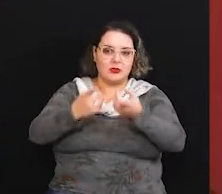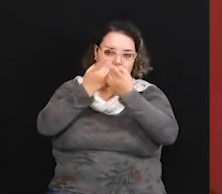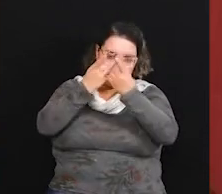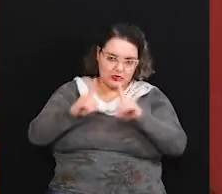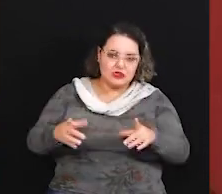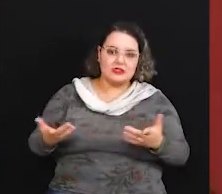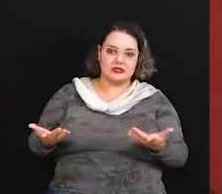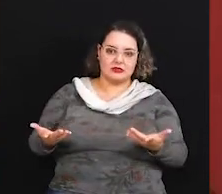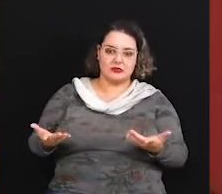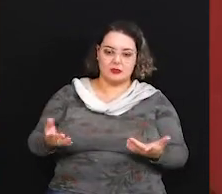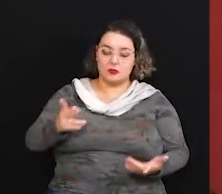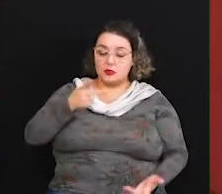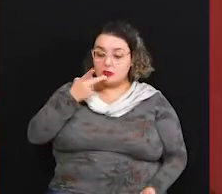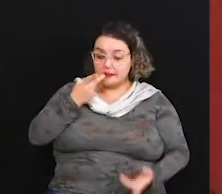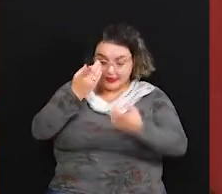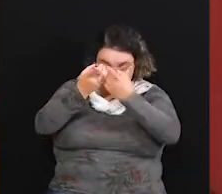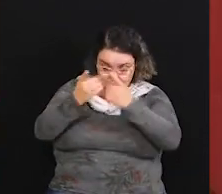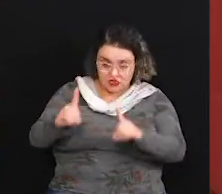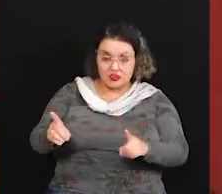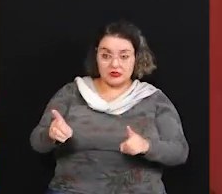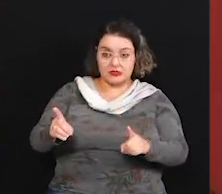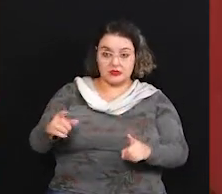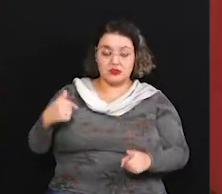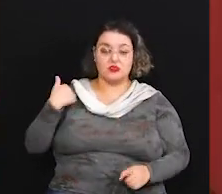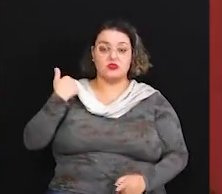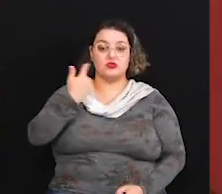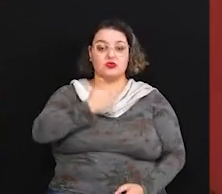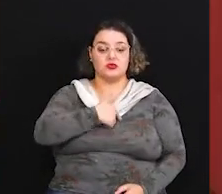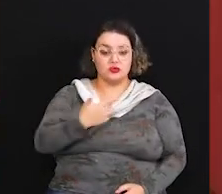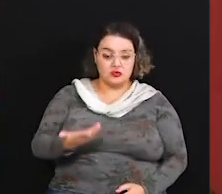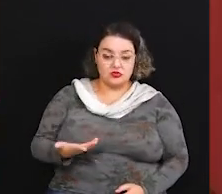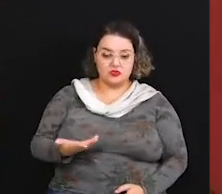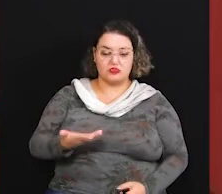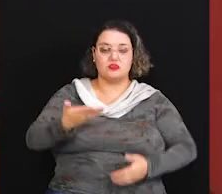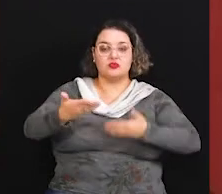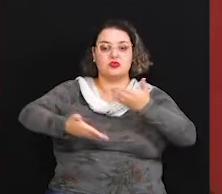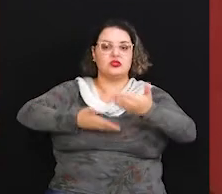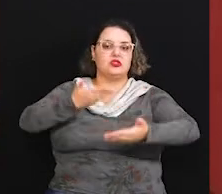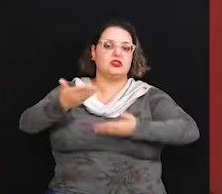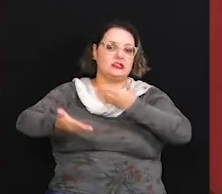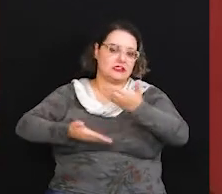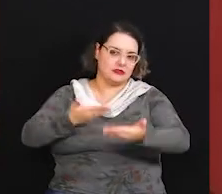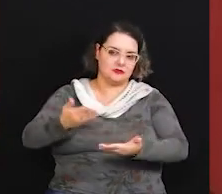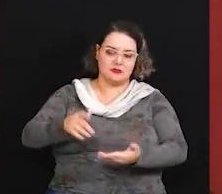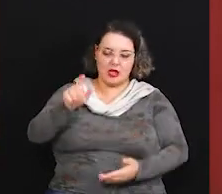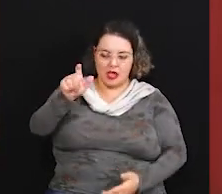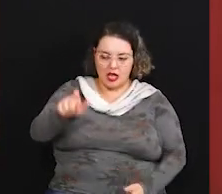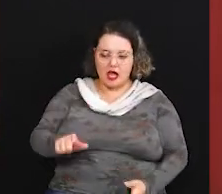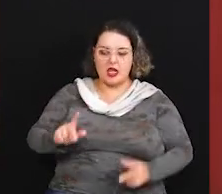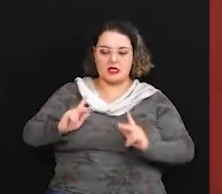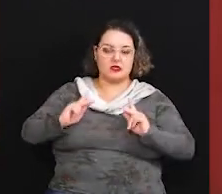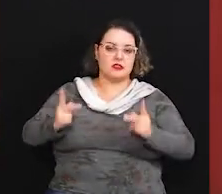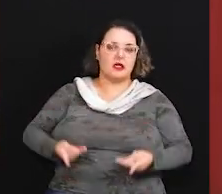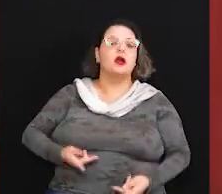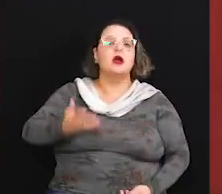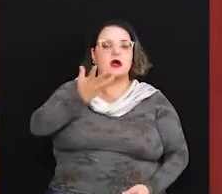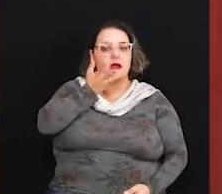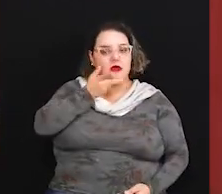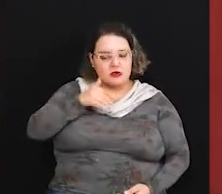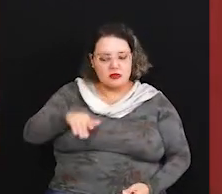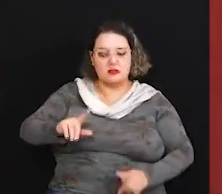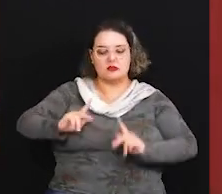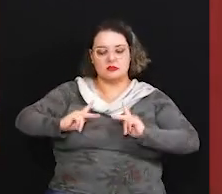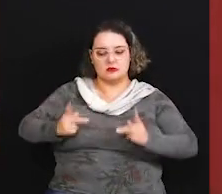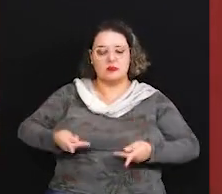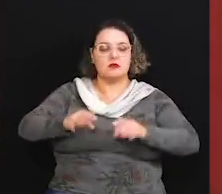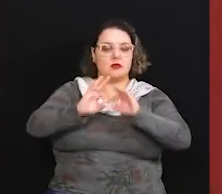digno, né? Quando eu falo digno, digno da gente lidar com um ser humano, a